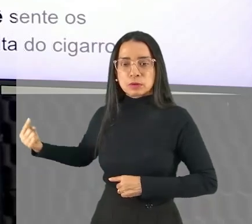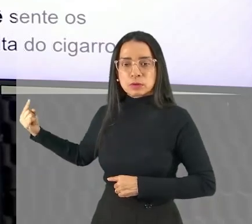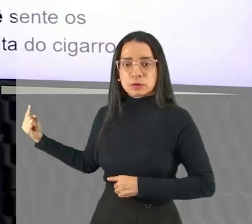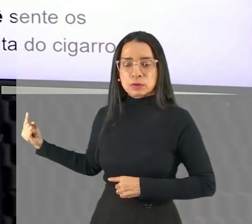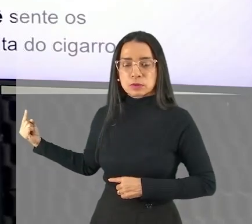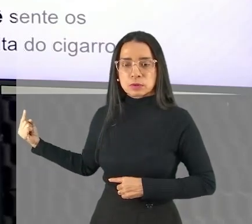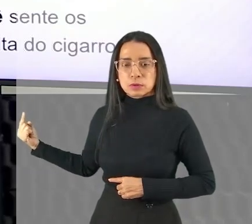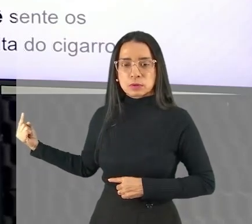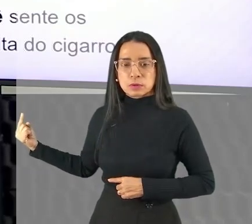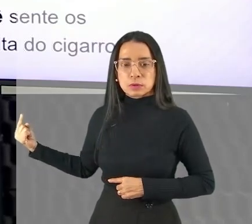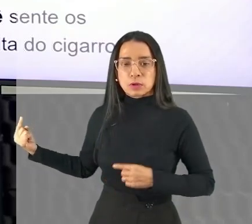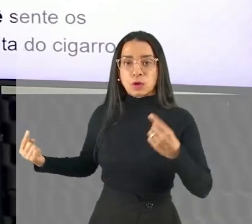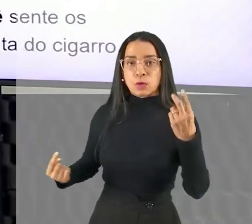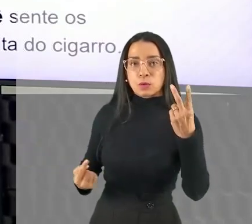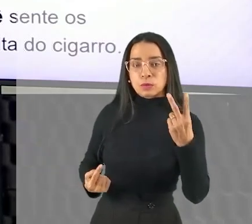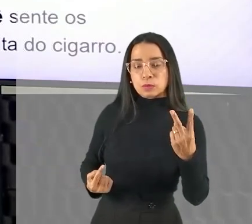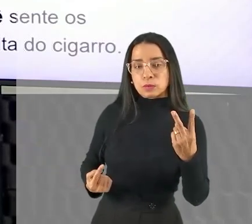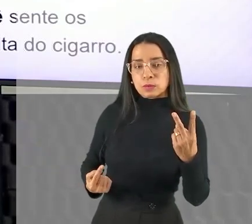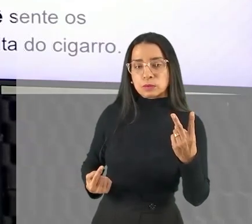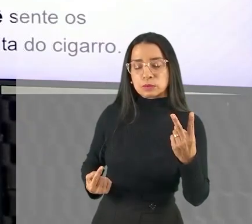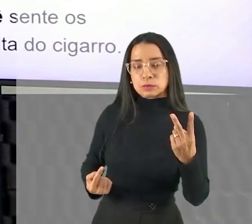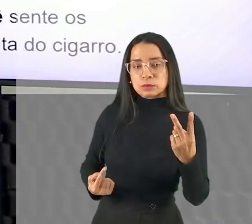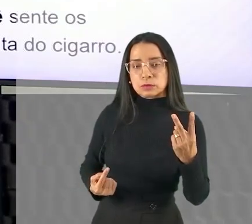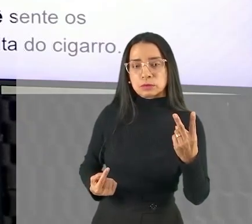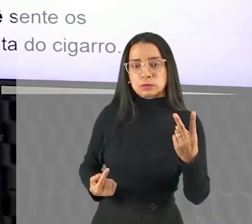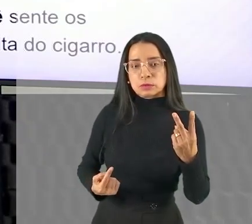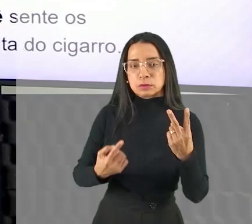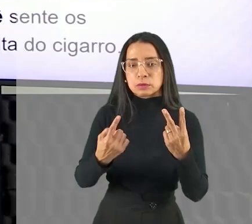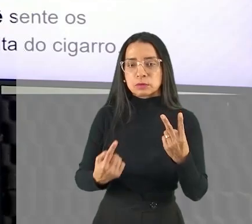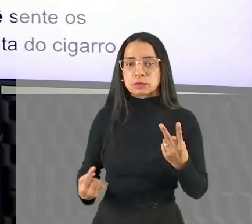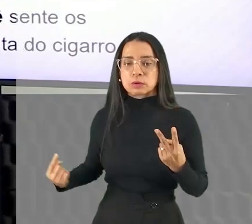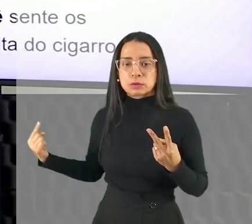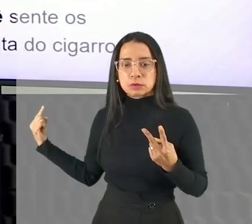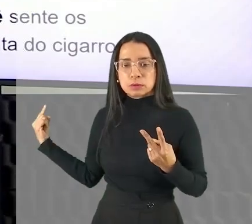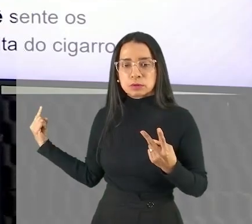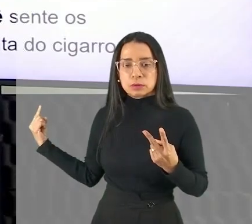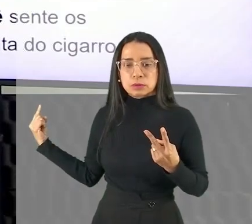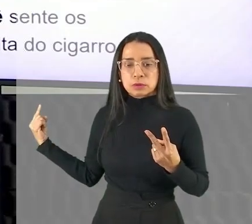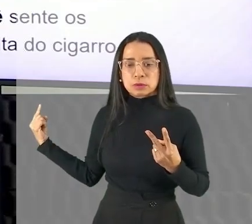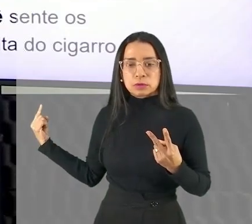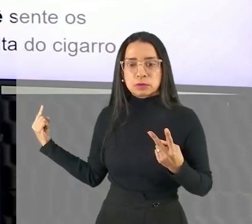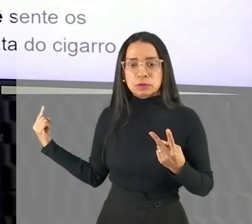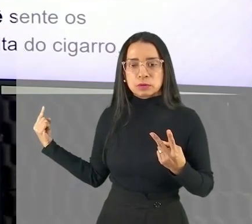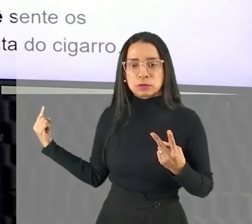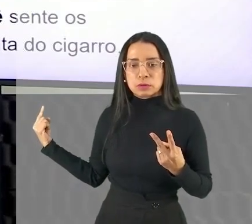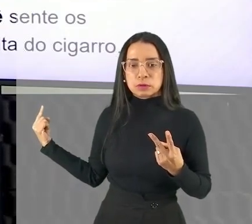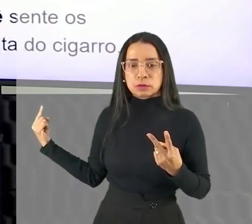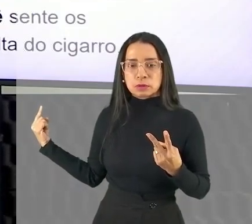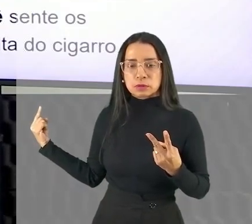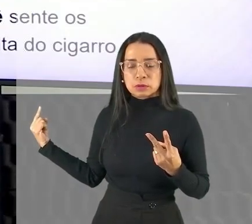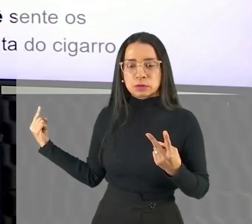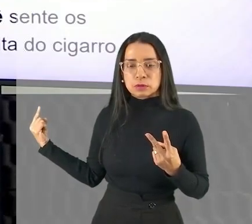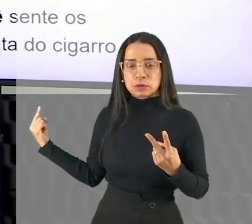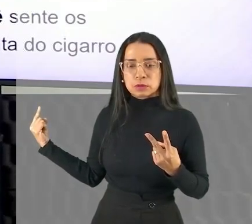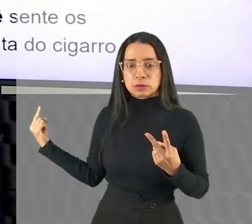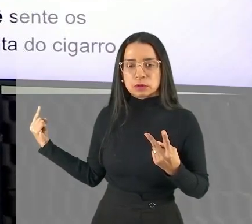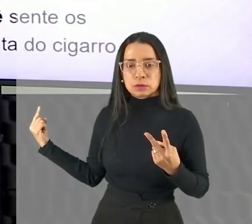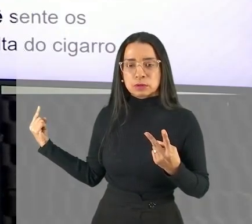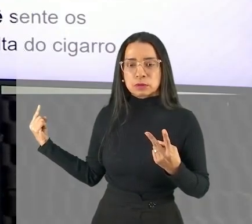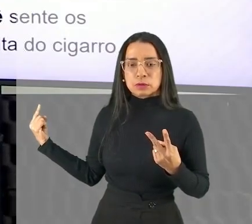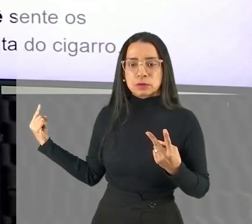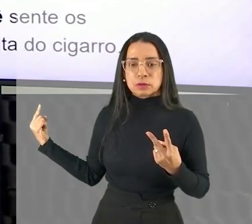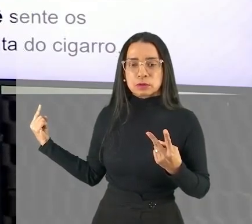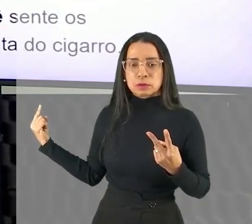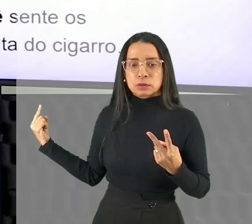2. Se você interrompe o fornecimento de uma vez, eles enlouquecem e